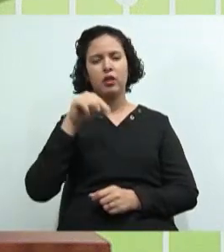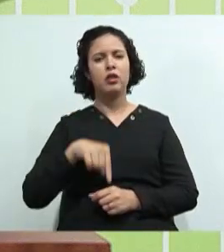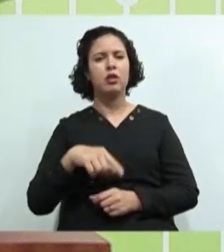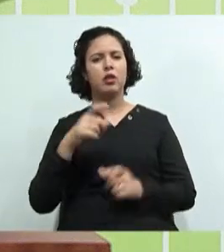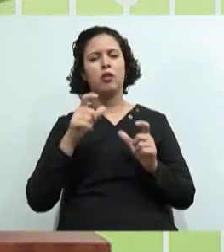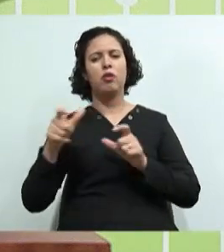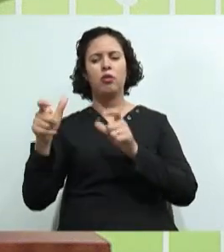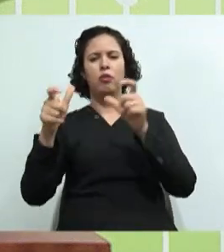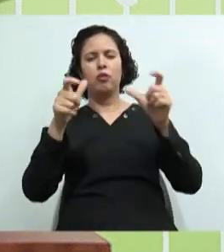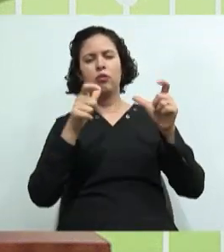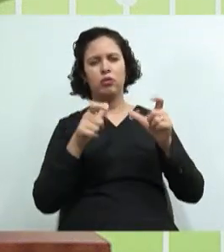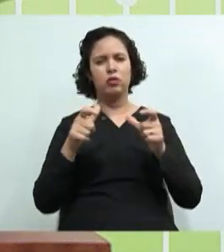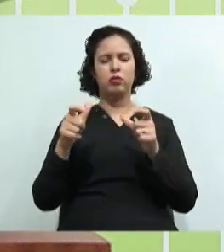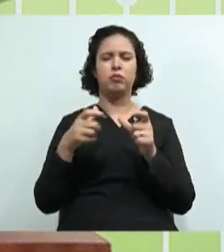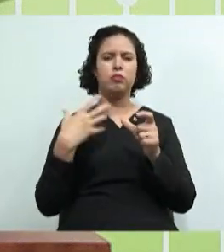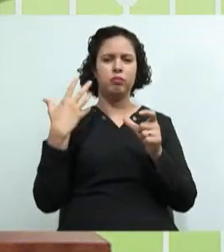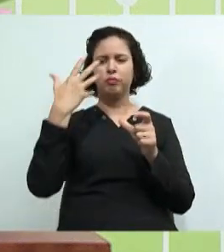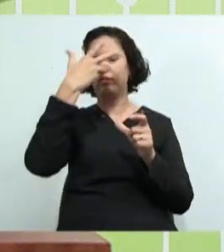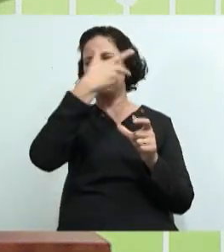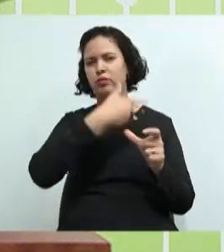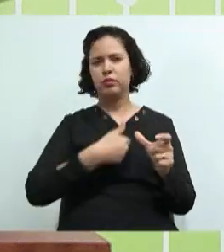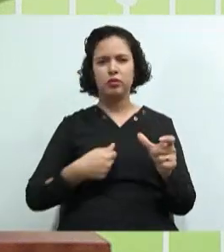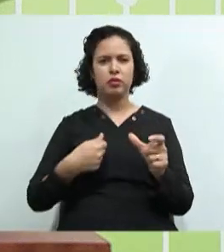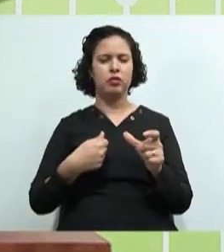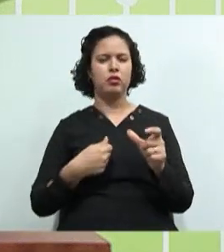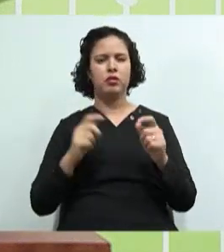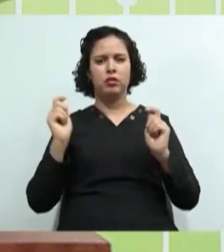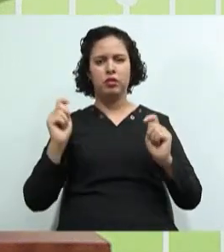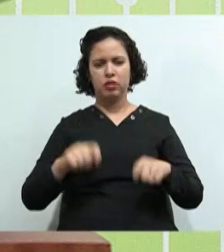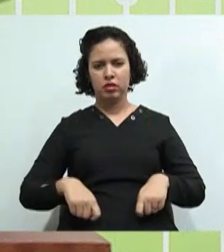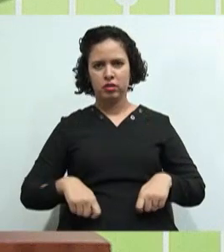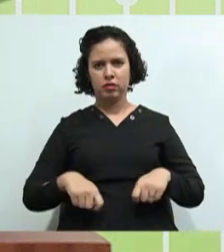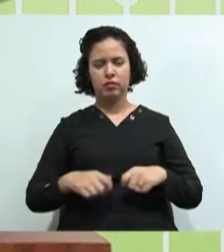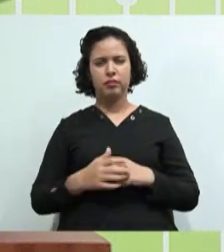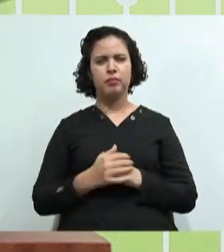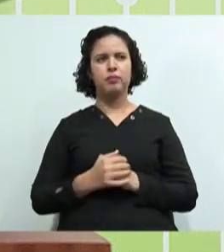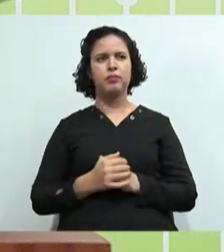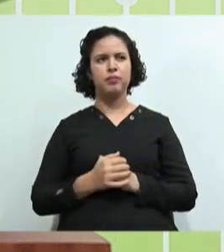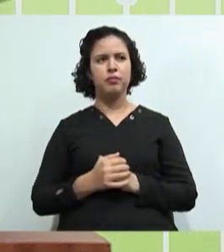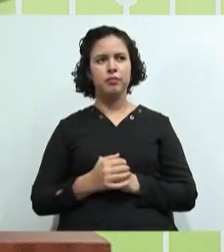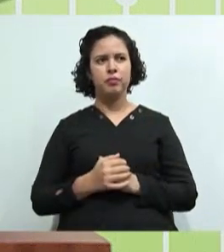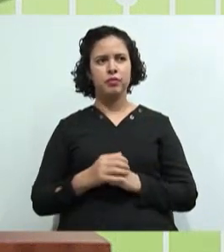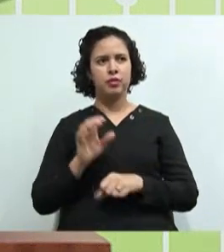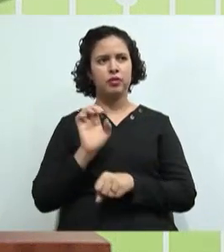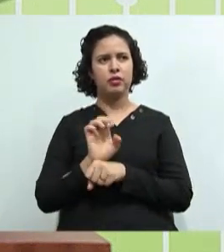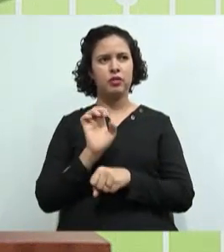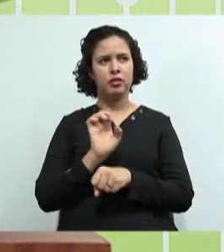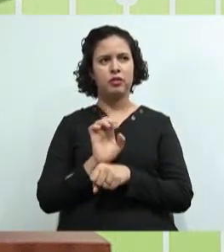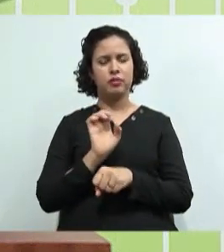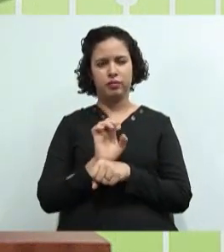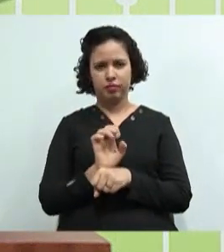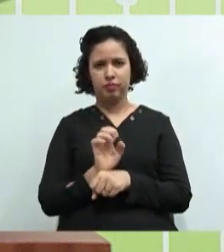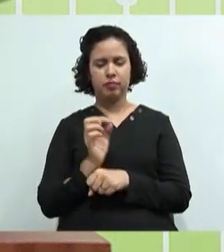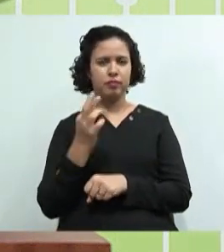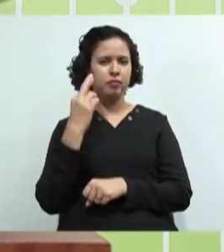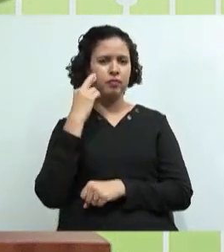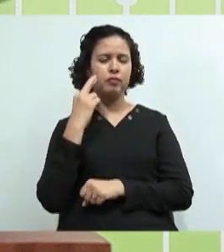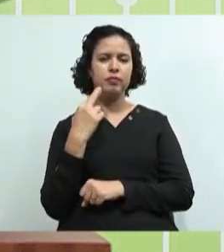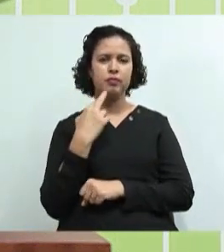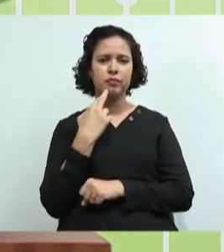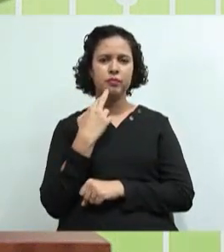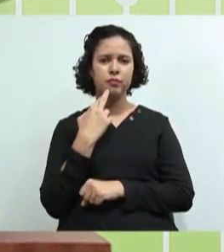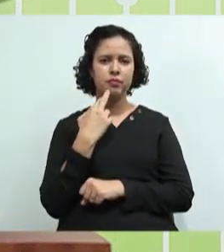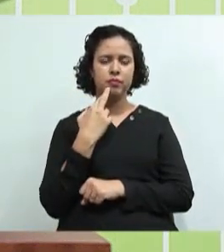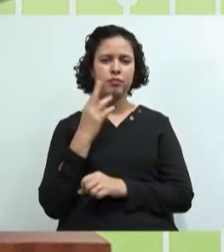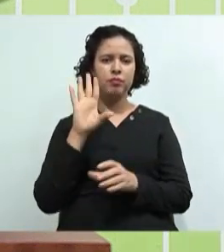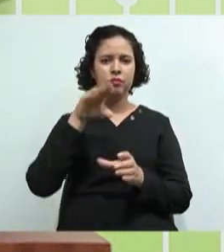tantas riquezas, não é verdade? Tem tantos locais naturais muito bons para a gente ir, no nosso estado de Rondônia mesmo, não é verdade? E aí você